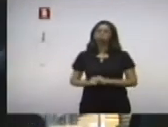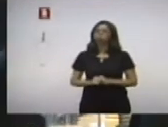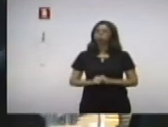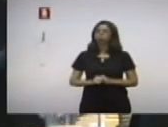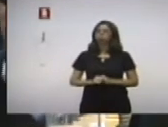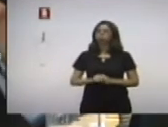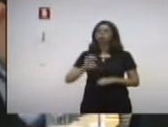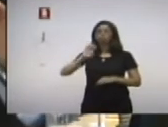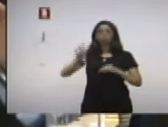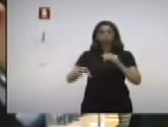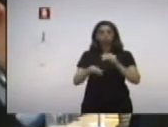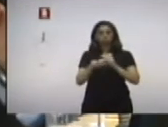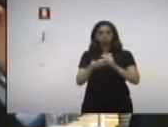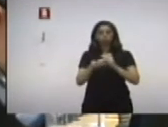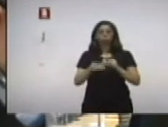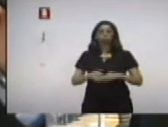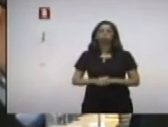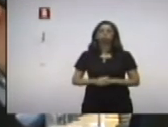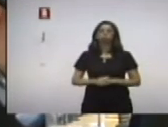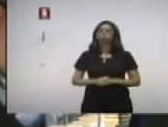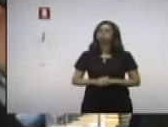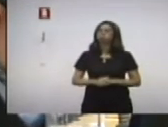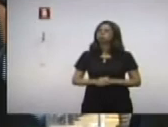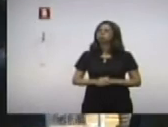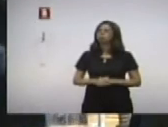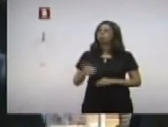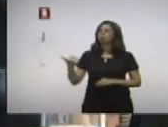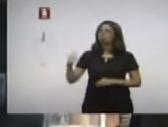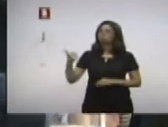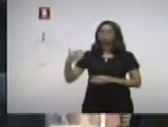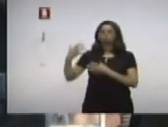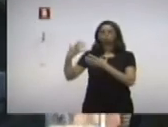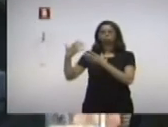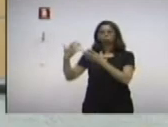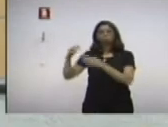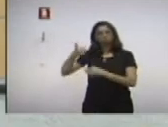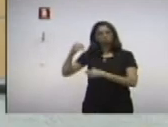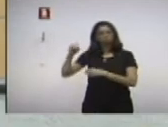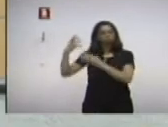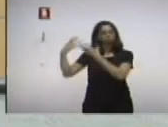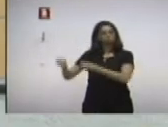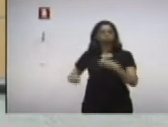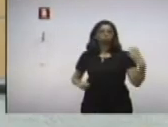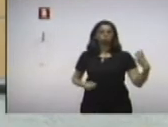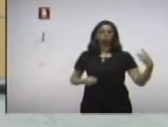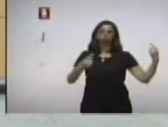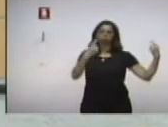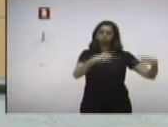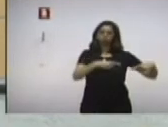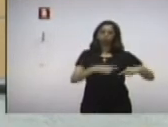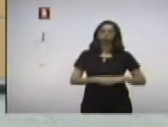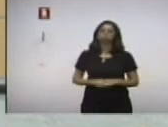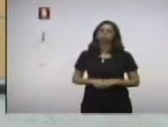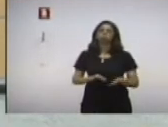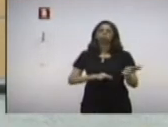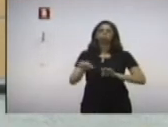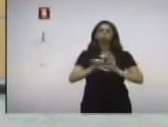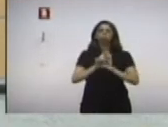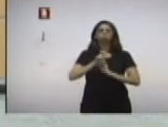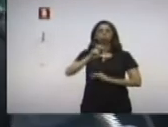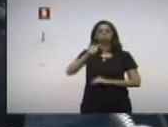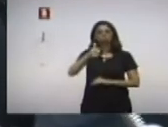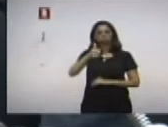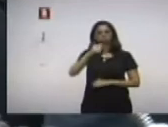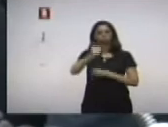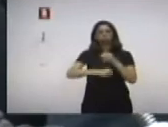a emenda passou com 10 votos favoráveis e quatro votos contrários a primeira discussão do projeto de lei nº